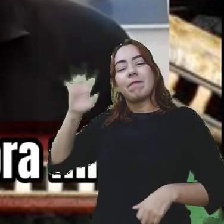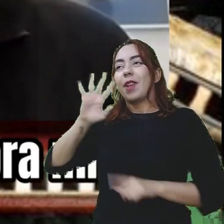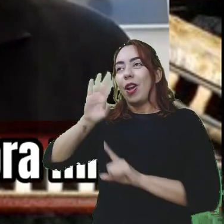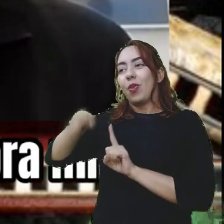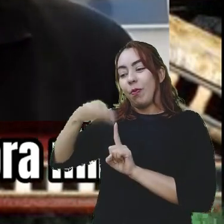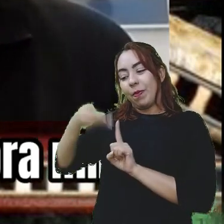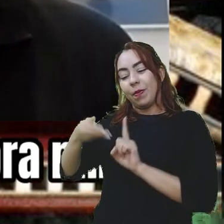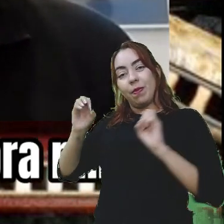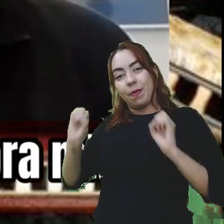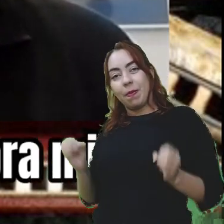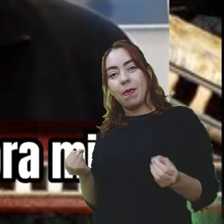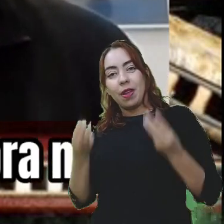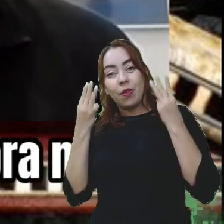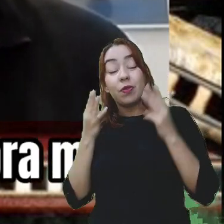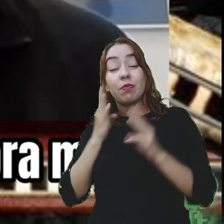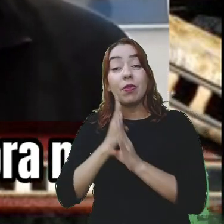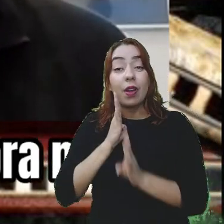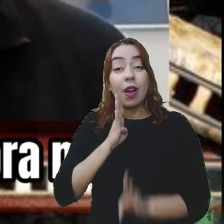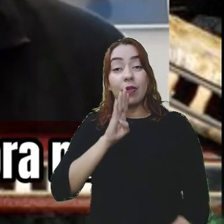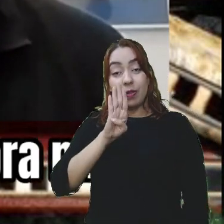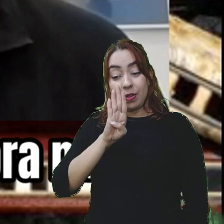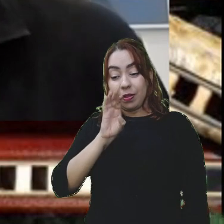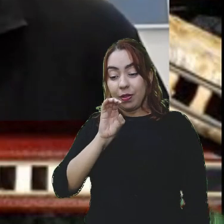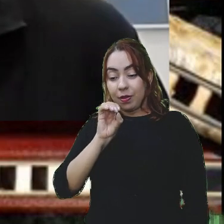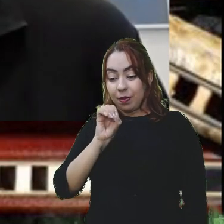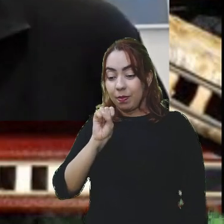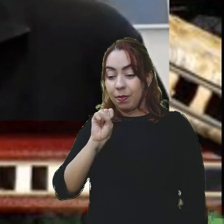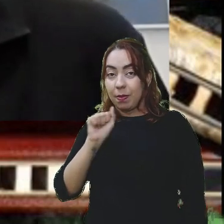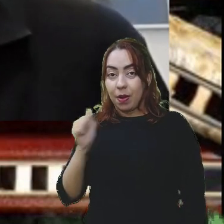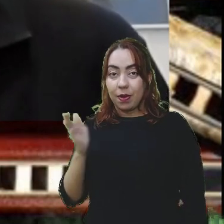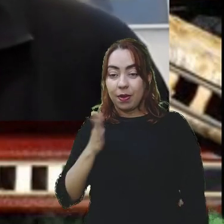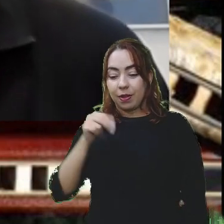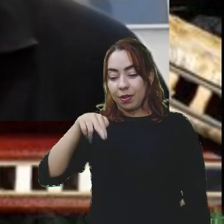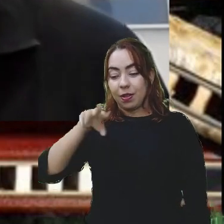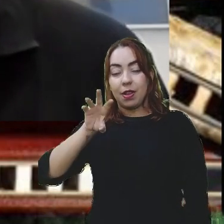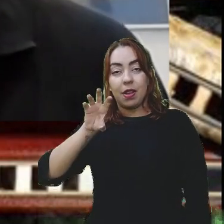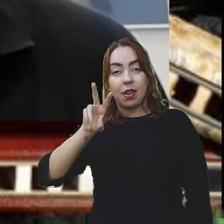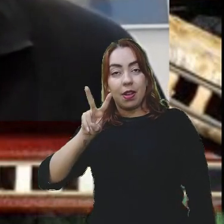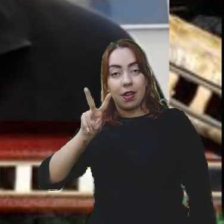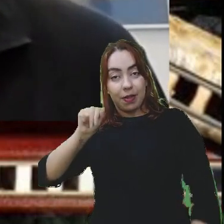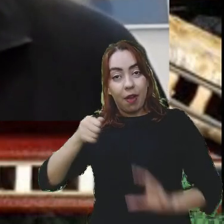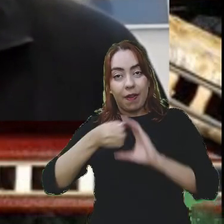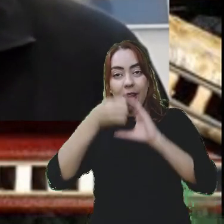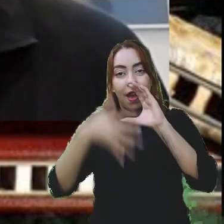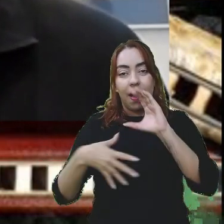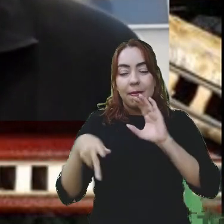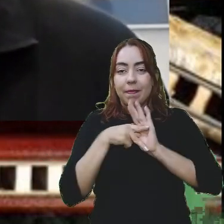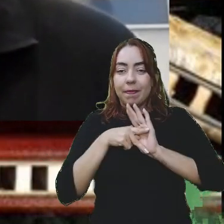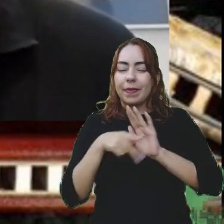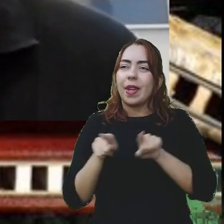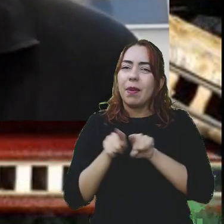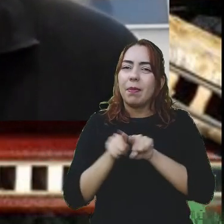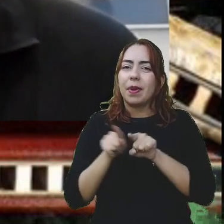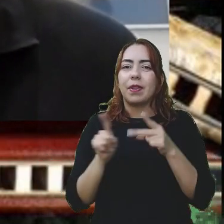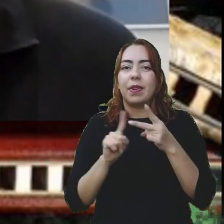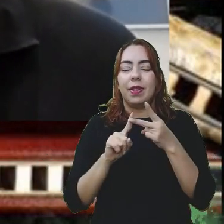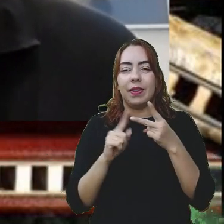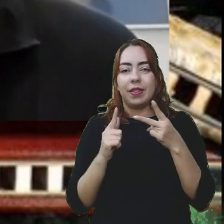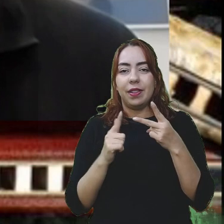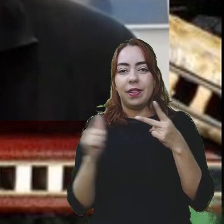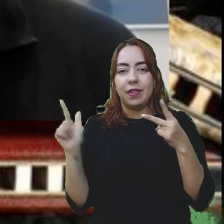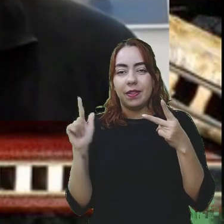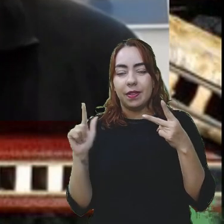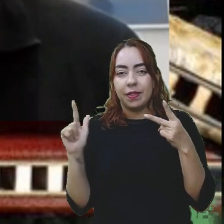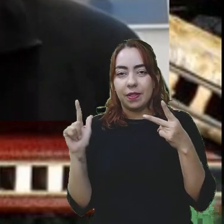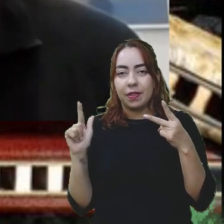E a bossa é uma coisa muito particular para mim. Como é Piazzolla, né? Piazzolla, para mim, também é um autor... Pois